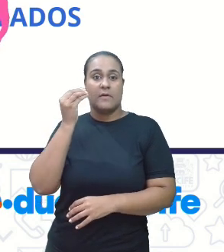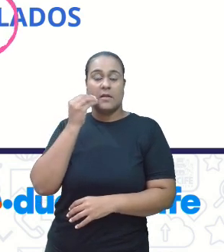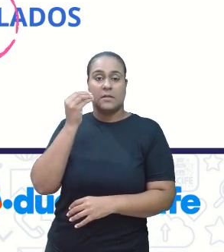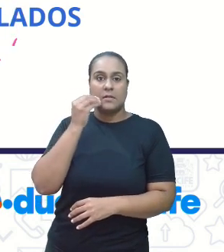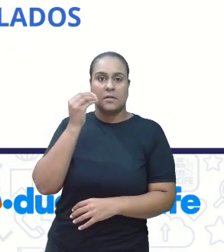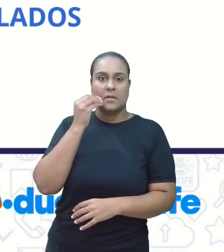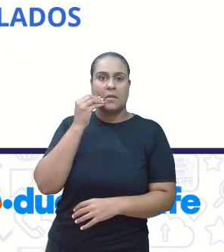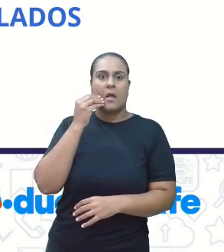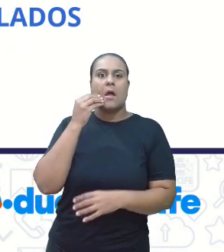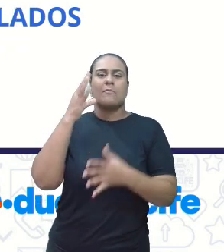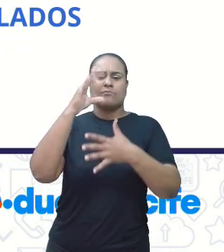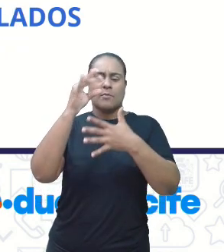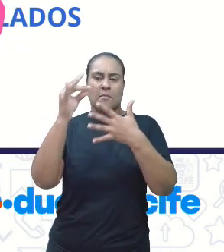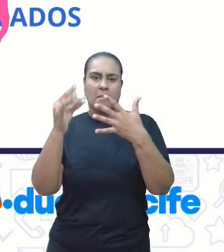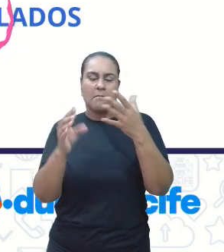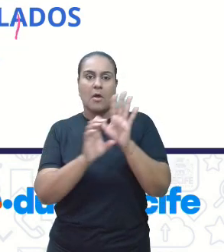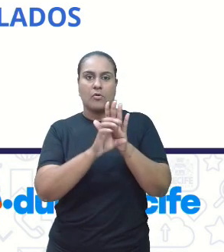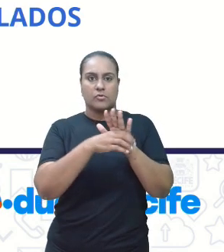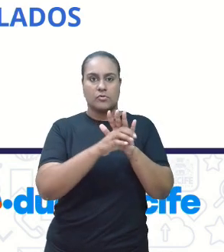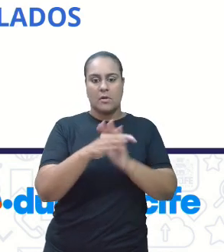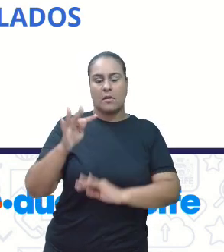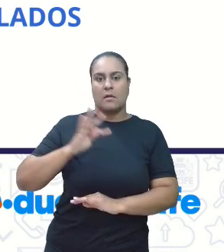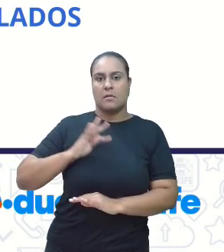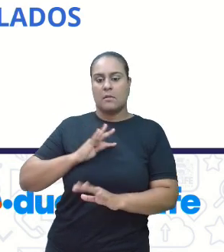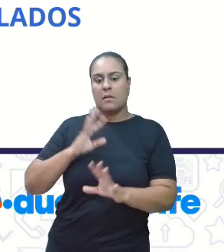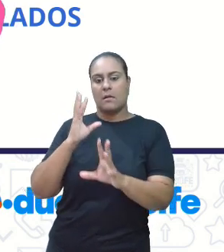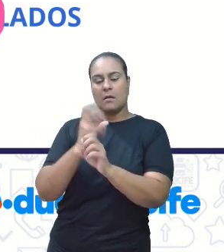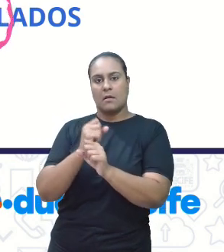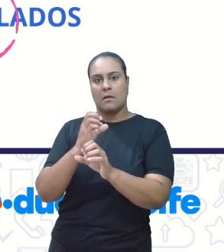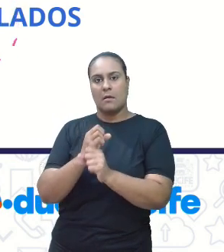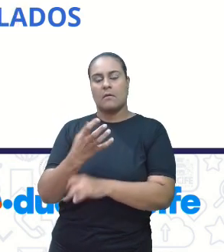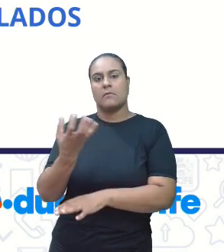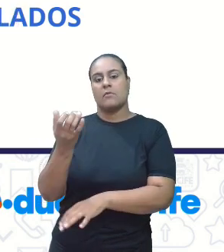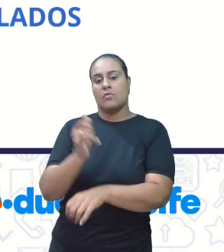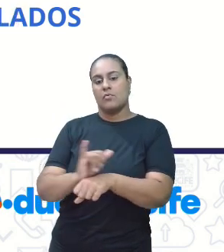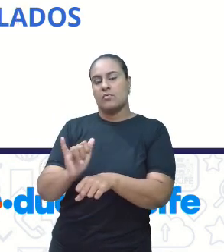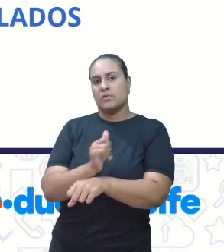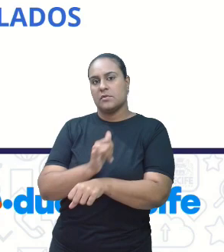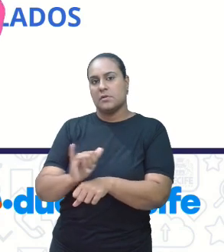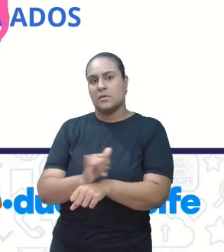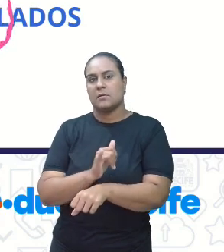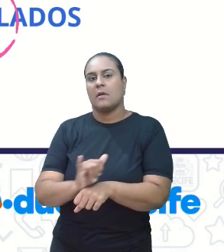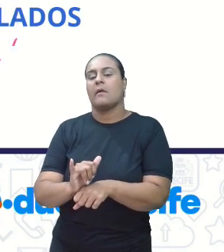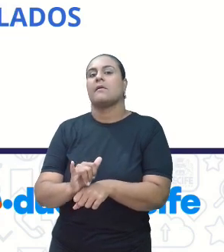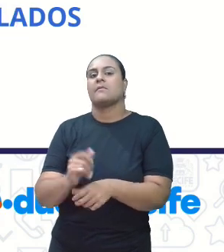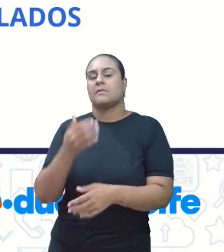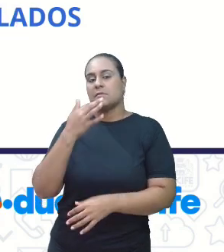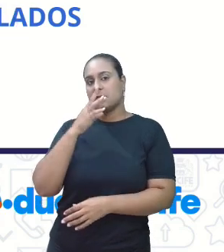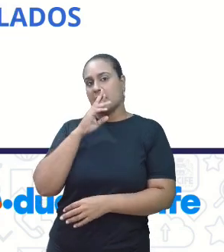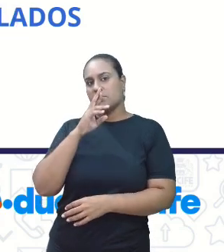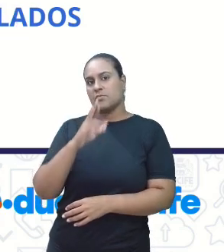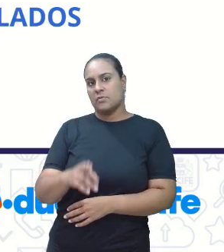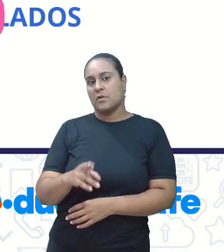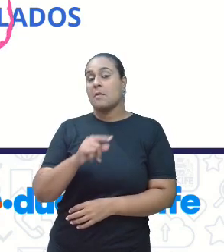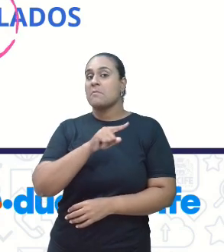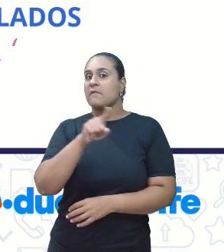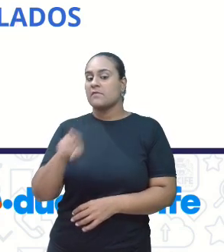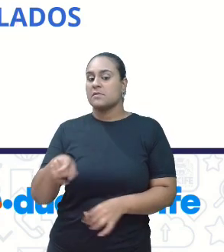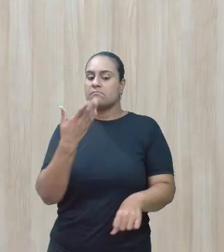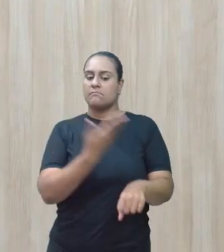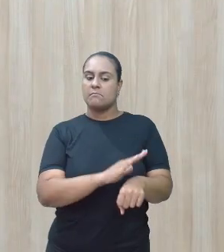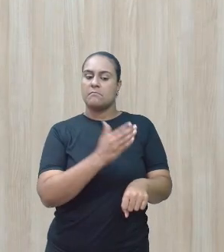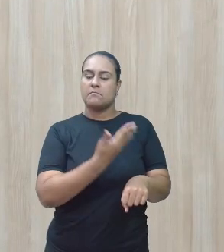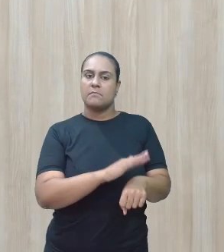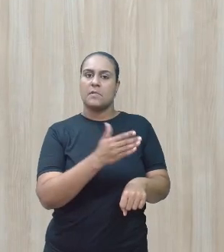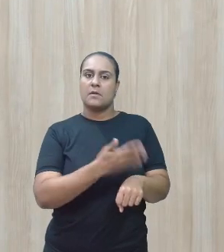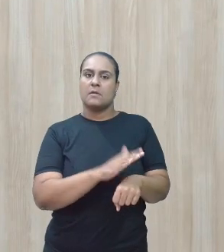mais os conceitos e as técnicas de cálculo, de maneiras e modos de fazer, ela fica para você praticar em casa,